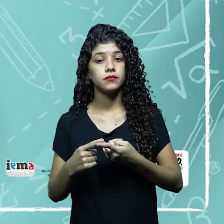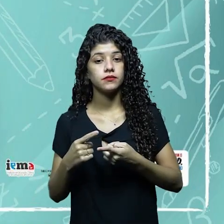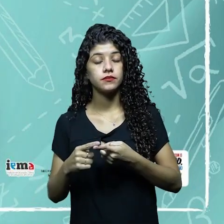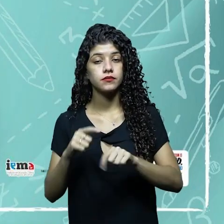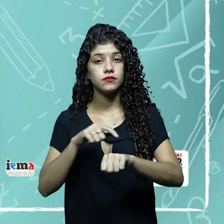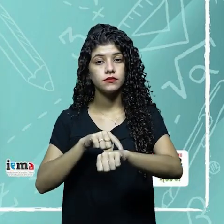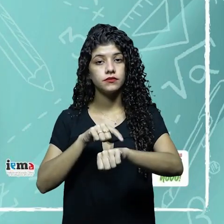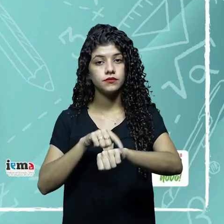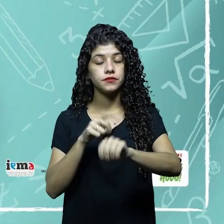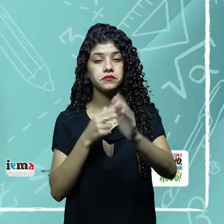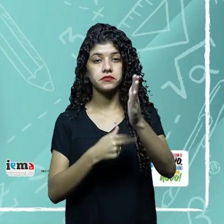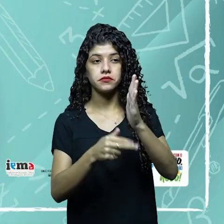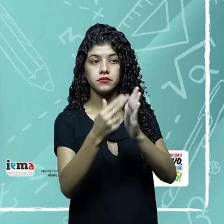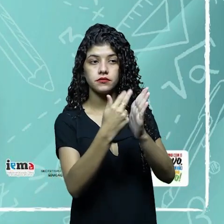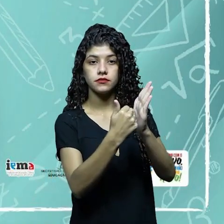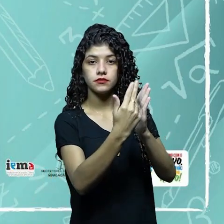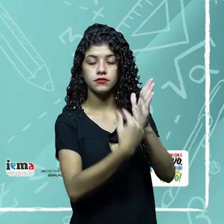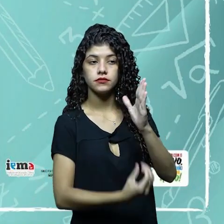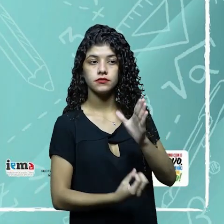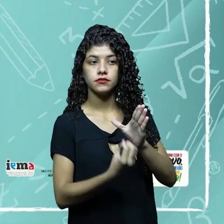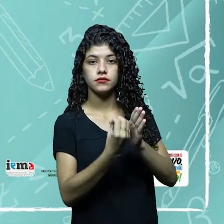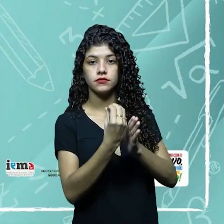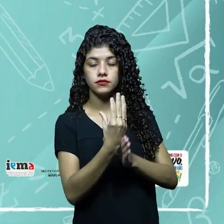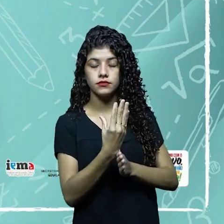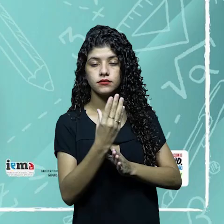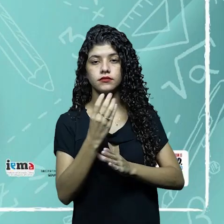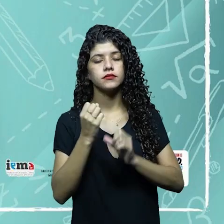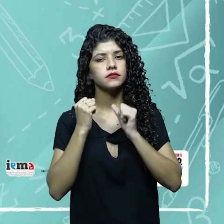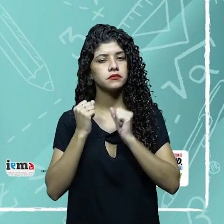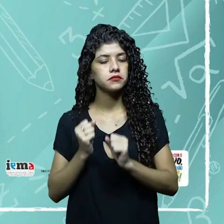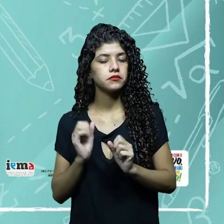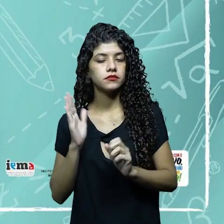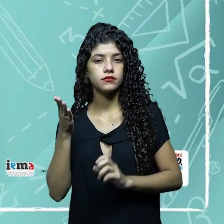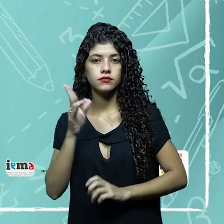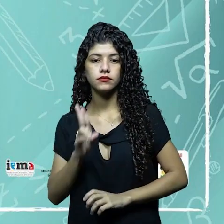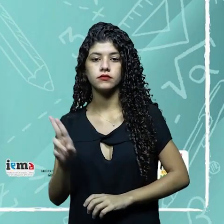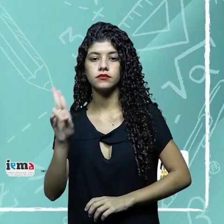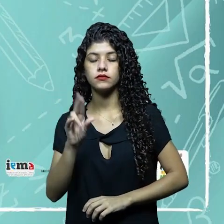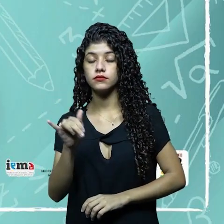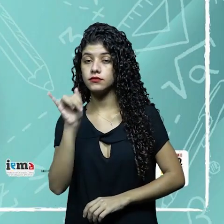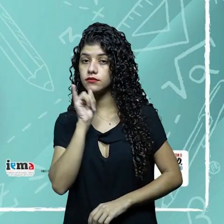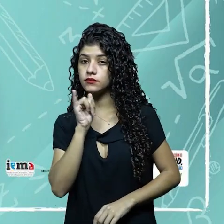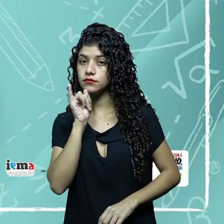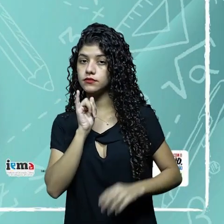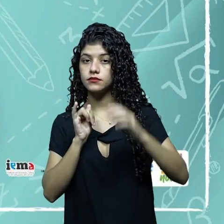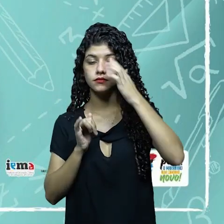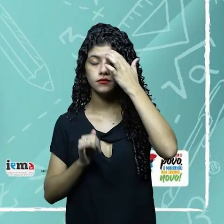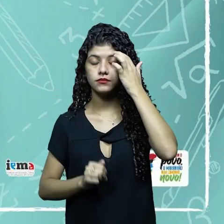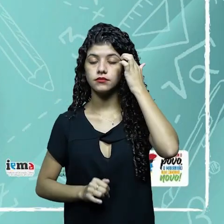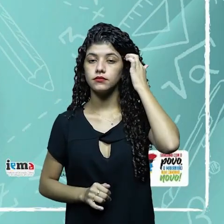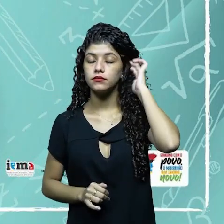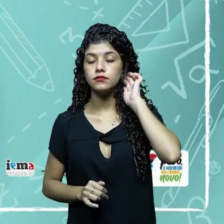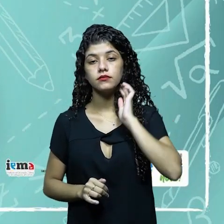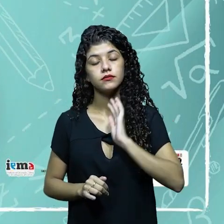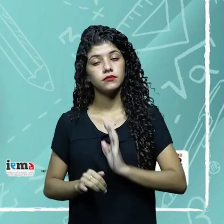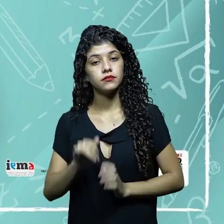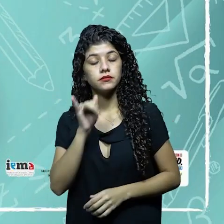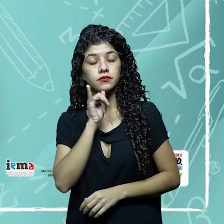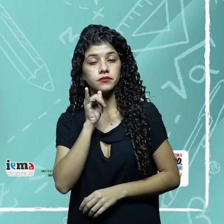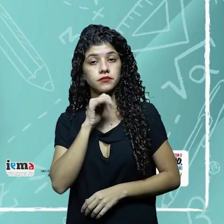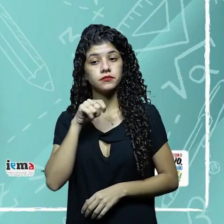de fazer os desenhos, essas configurações você possa utilizar. Vou dar um exemplo. Por exemplo, você